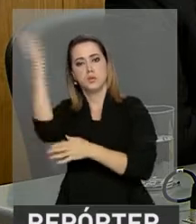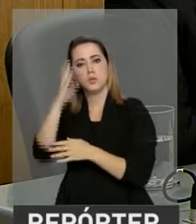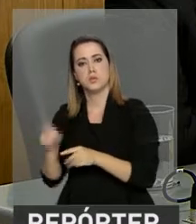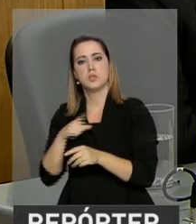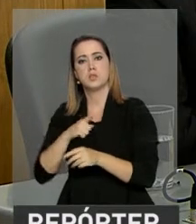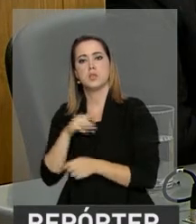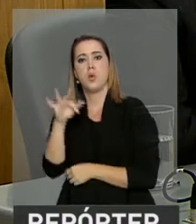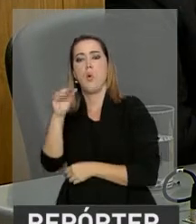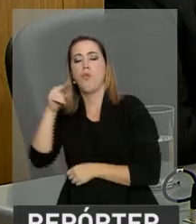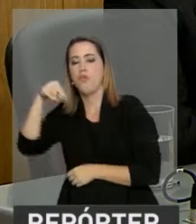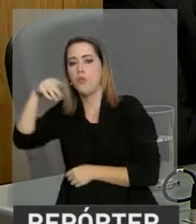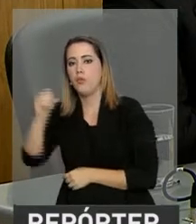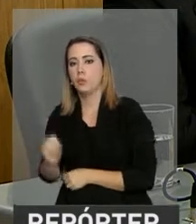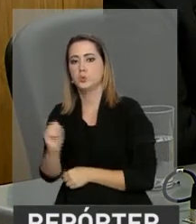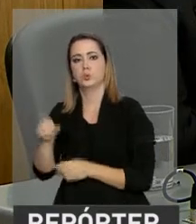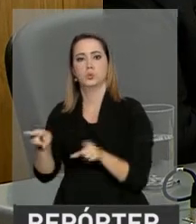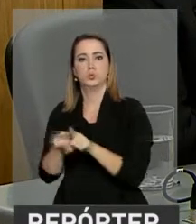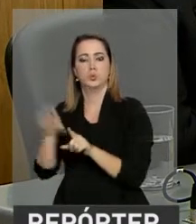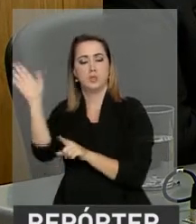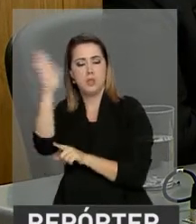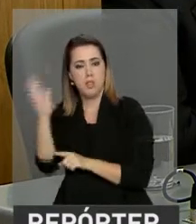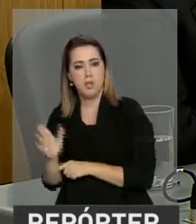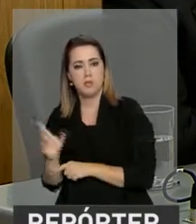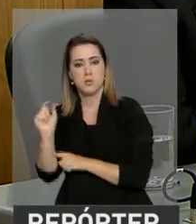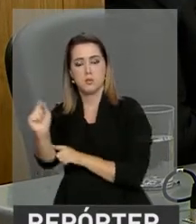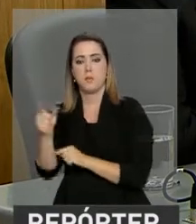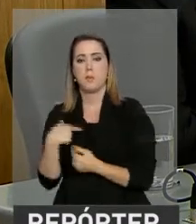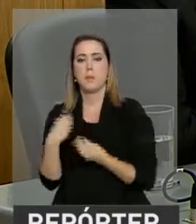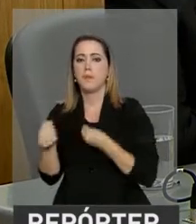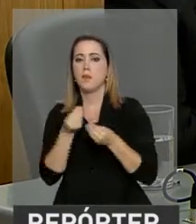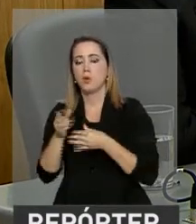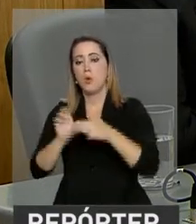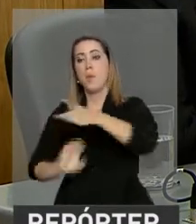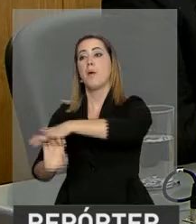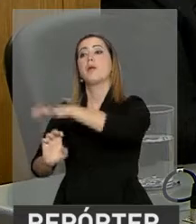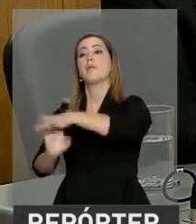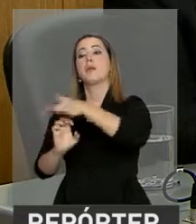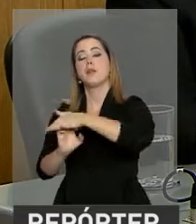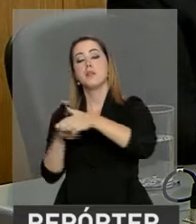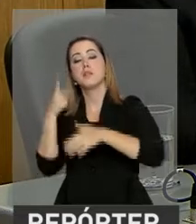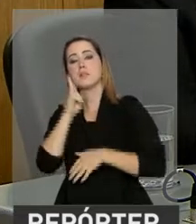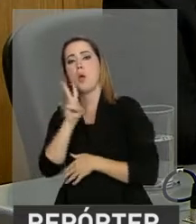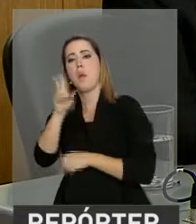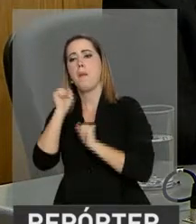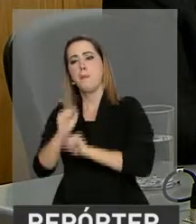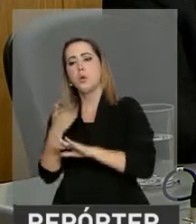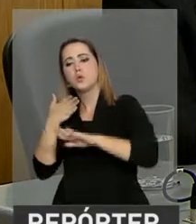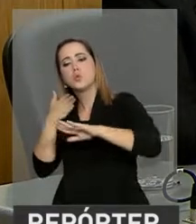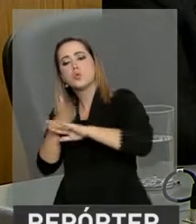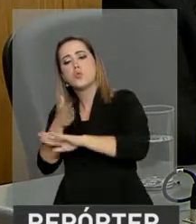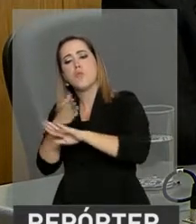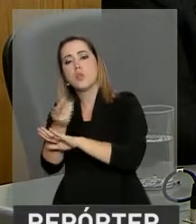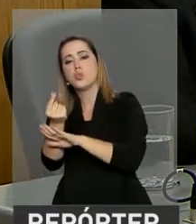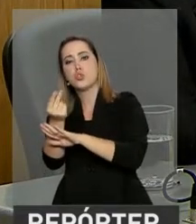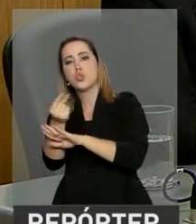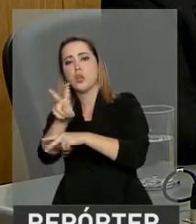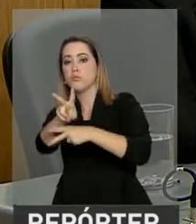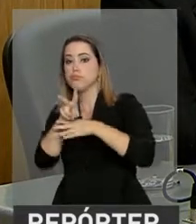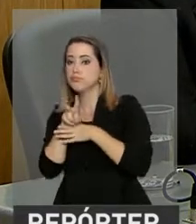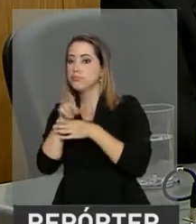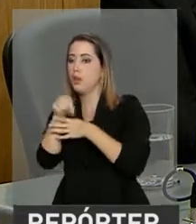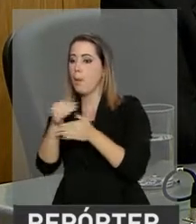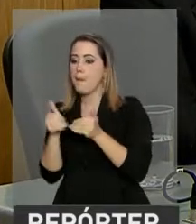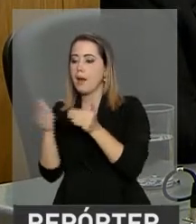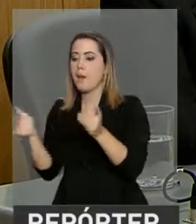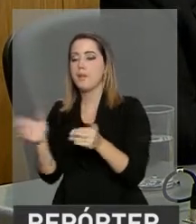regionais de investimento o senhor pode explicar como empreendedor que estamos ouvindo neste momento pode acessar esses recursos para abrir